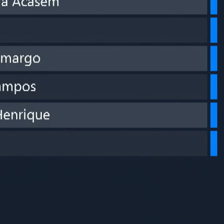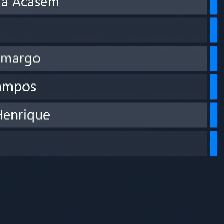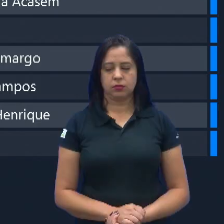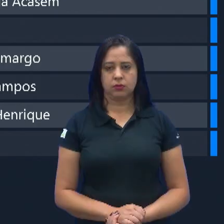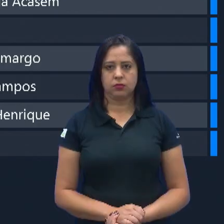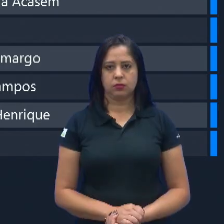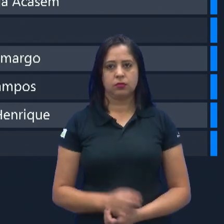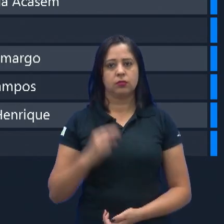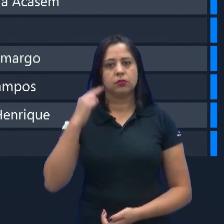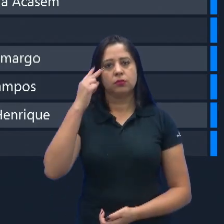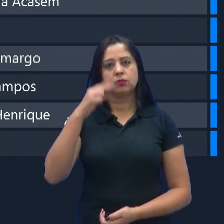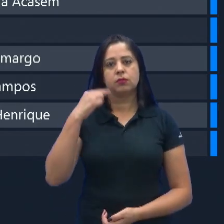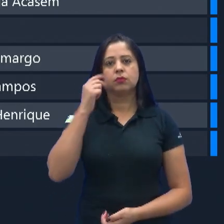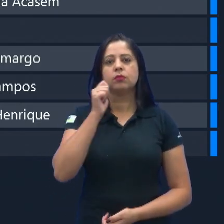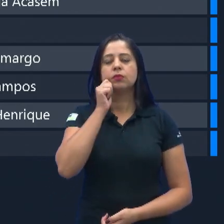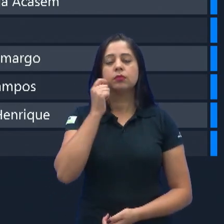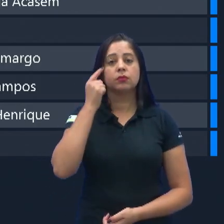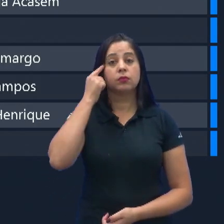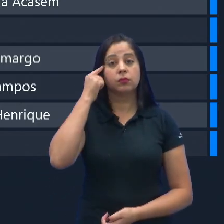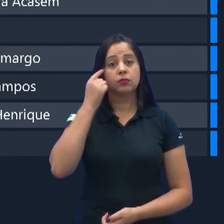Vereadora Amélia Naone.